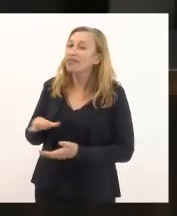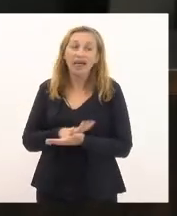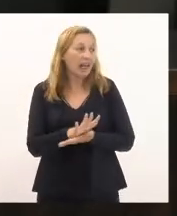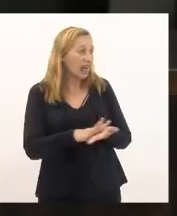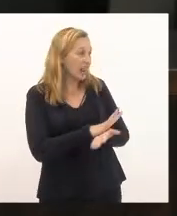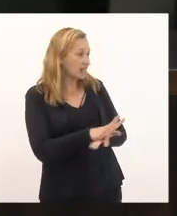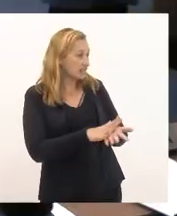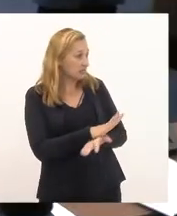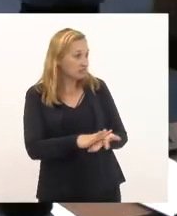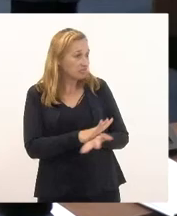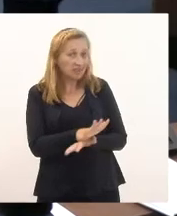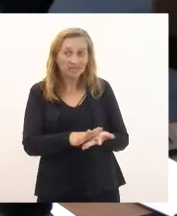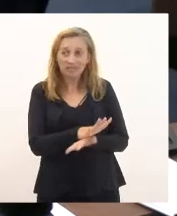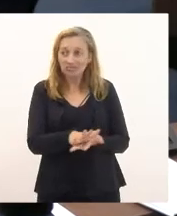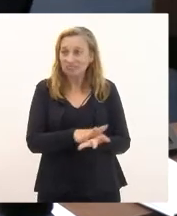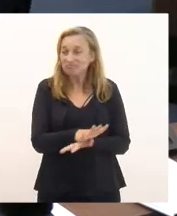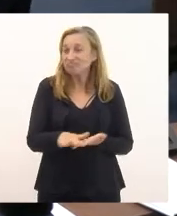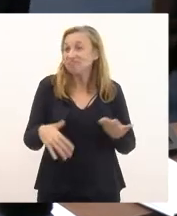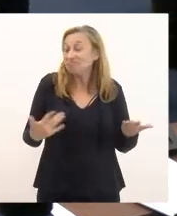para a